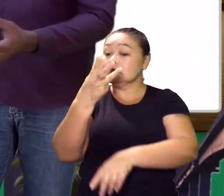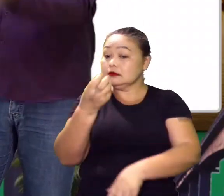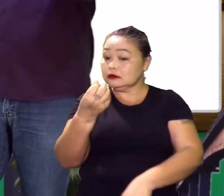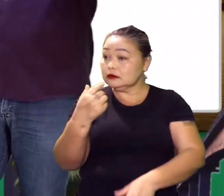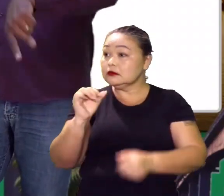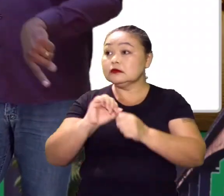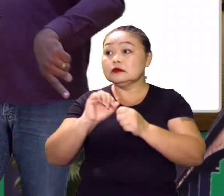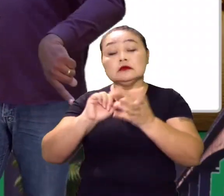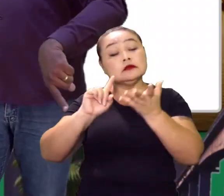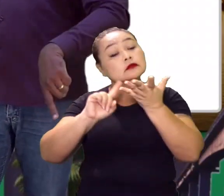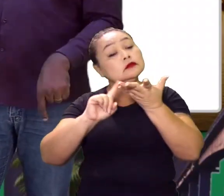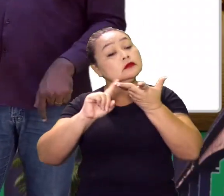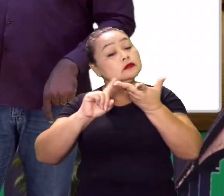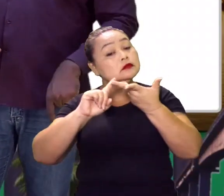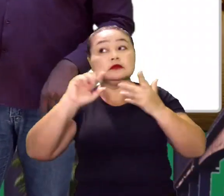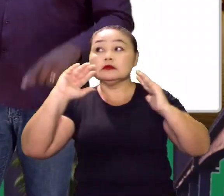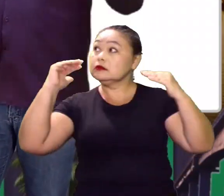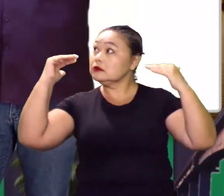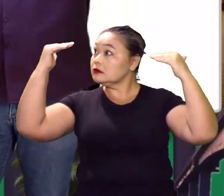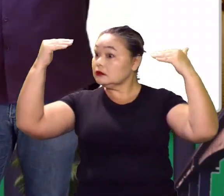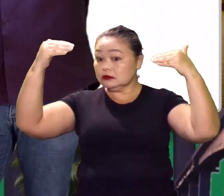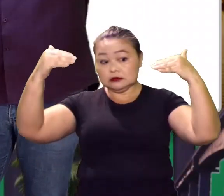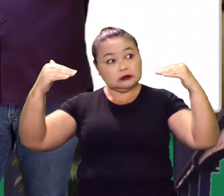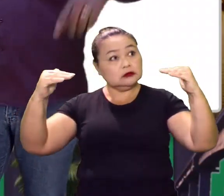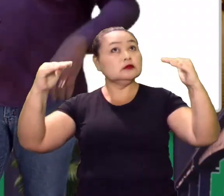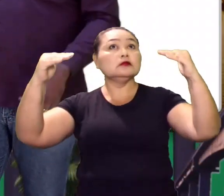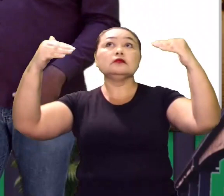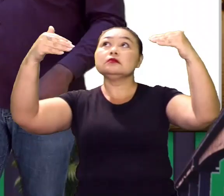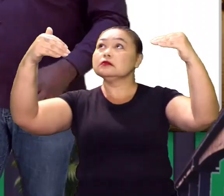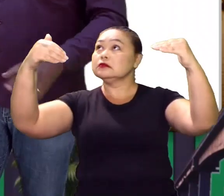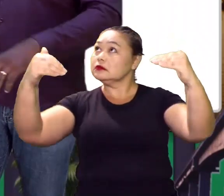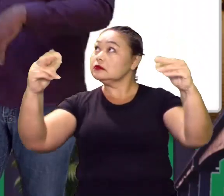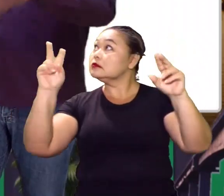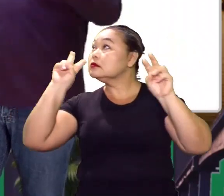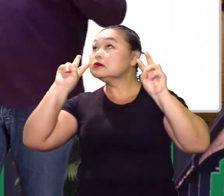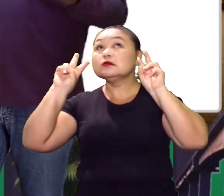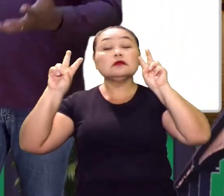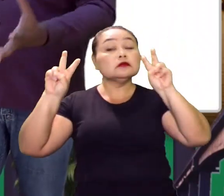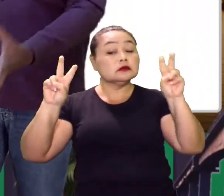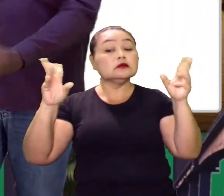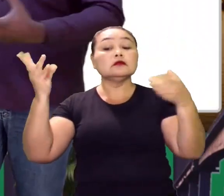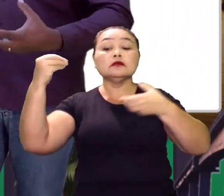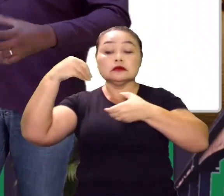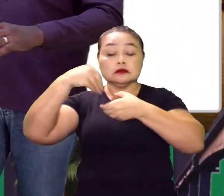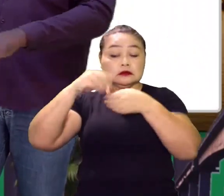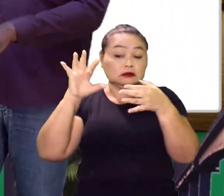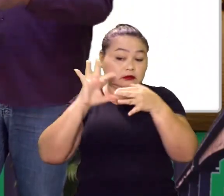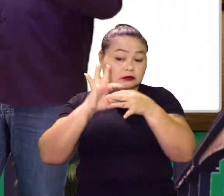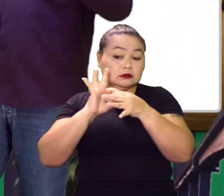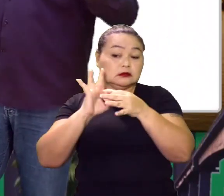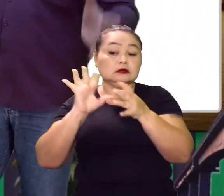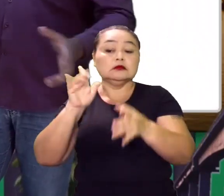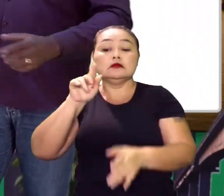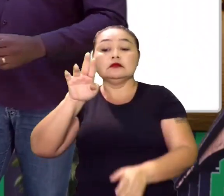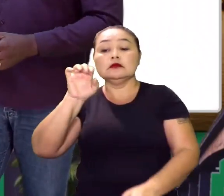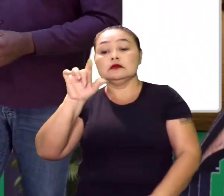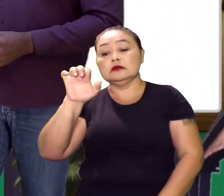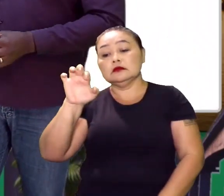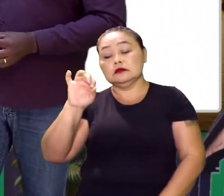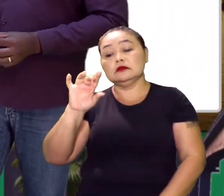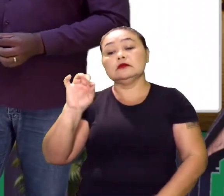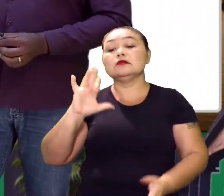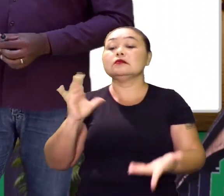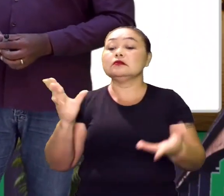temos dentro do estado de Rondônia e que faz parte do contexto geológico, porque a geologia é que vai fazer a formação do